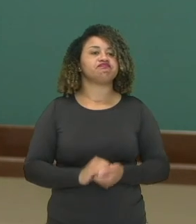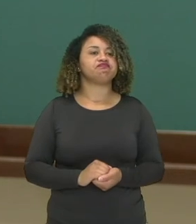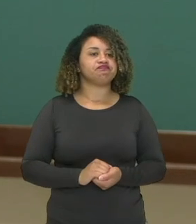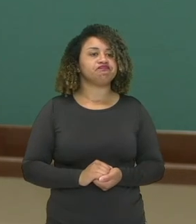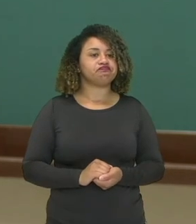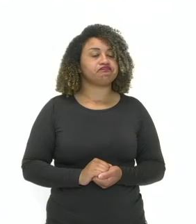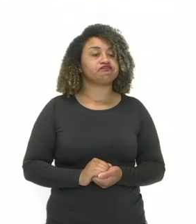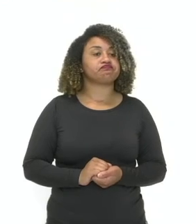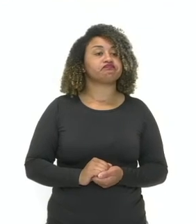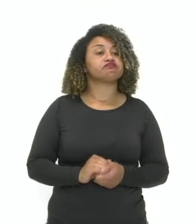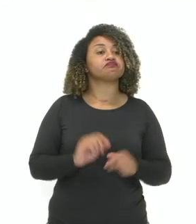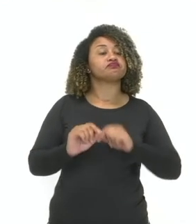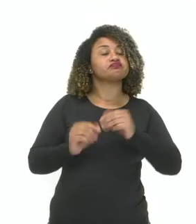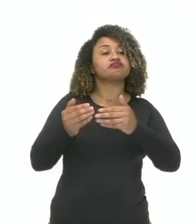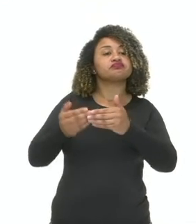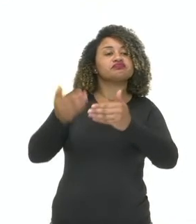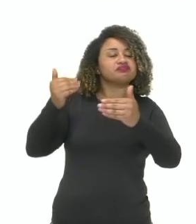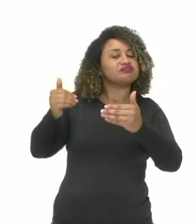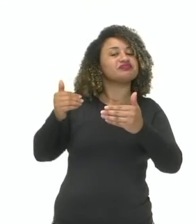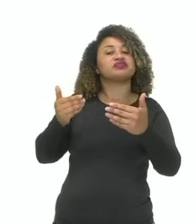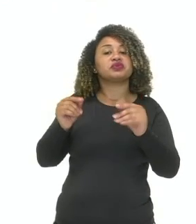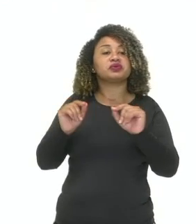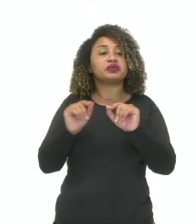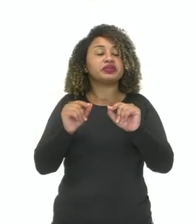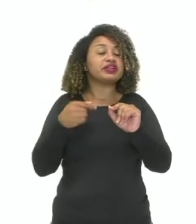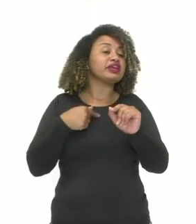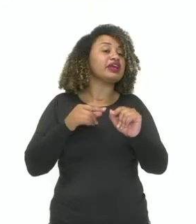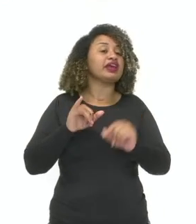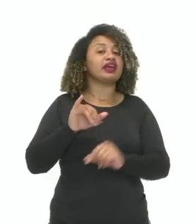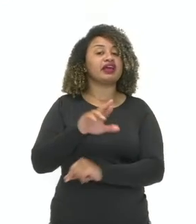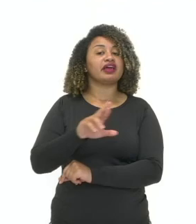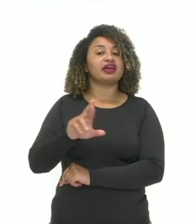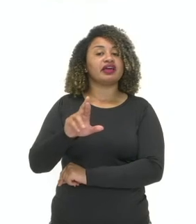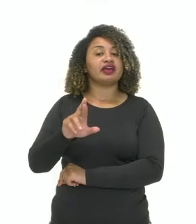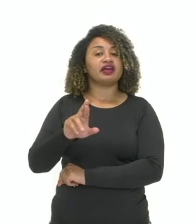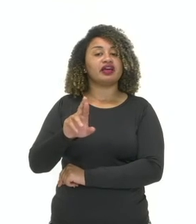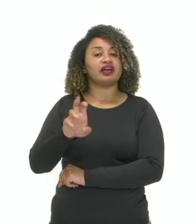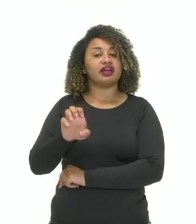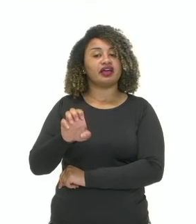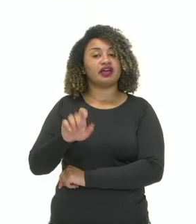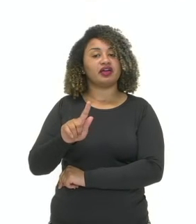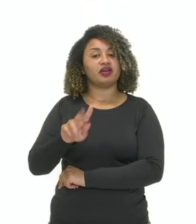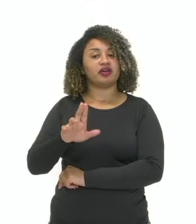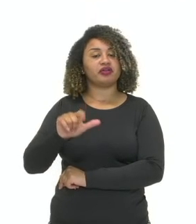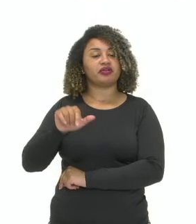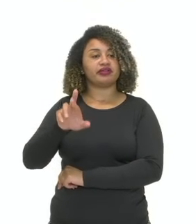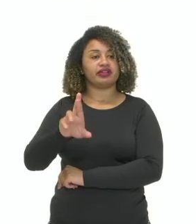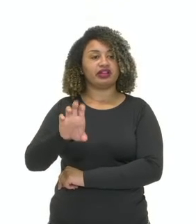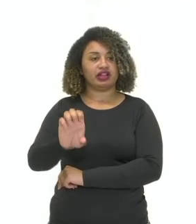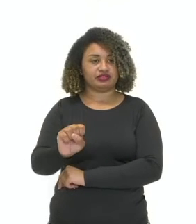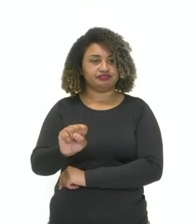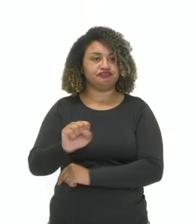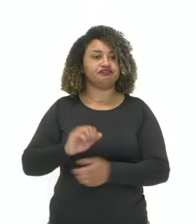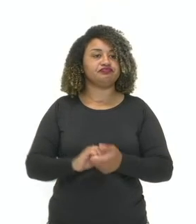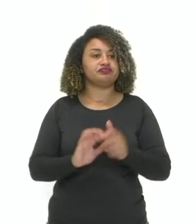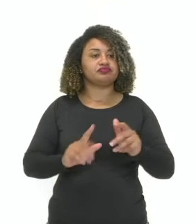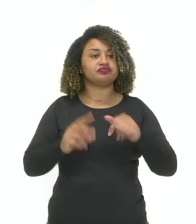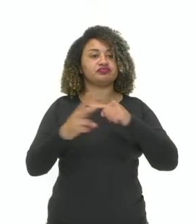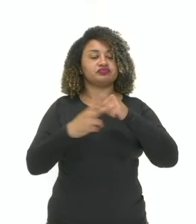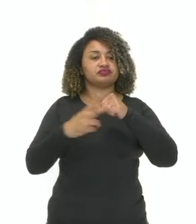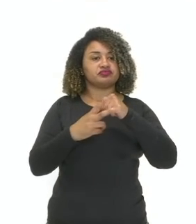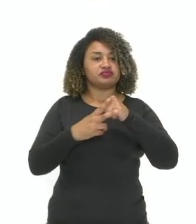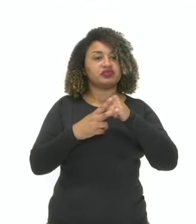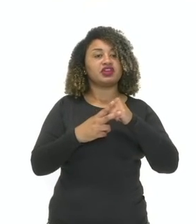Pretérito indefinido irregulares. Todos os verbos que infinitivos terminam em